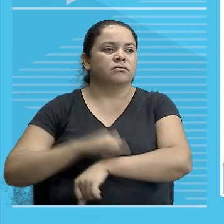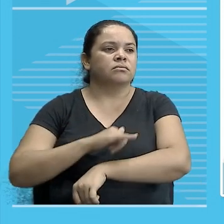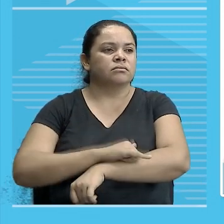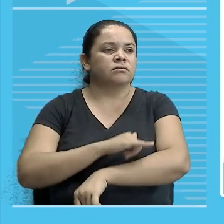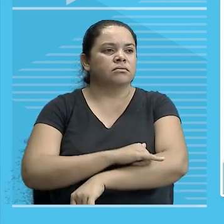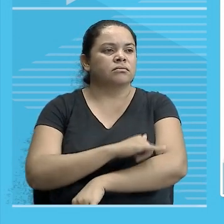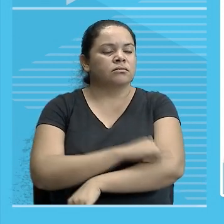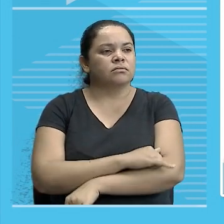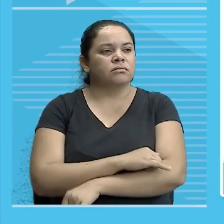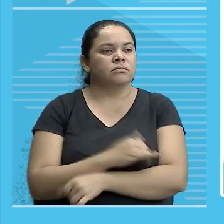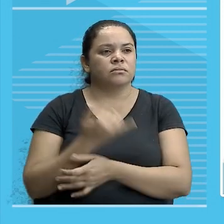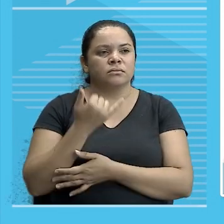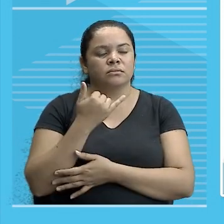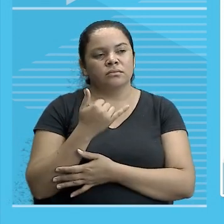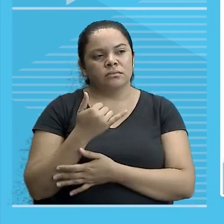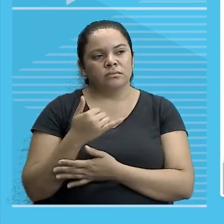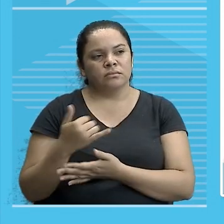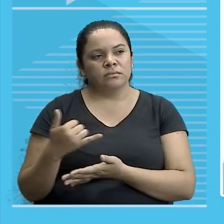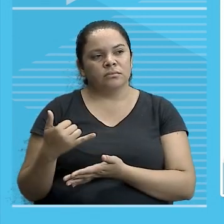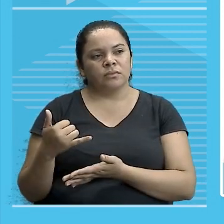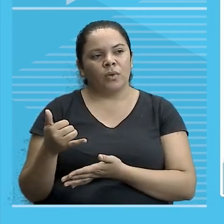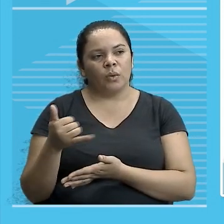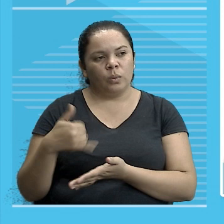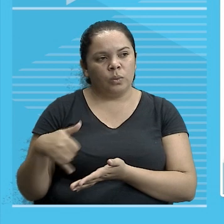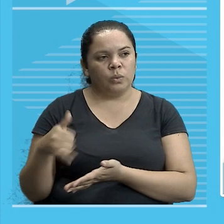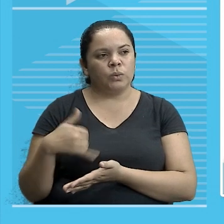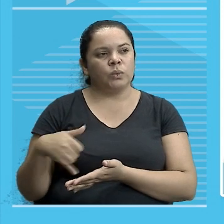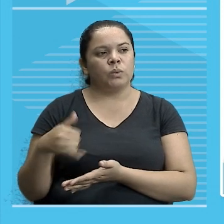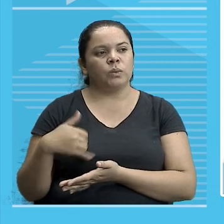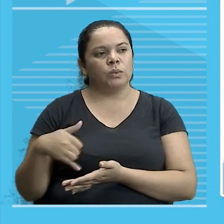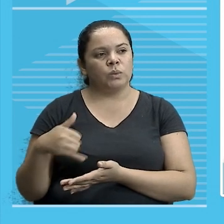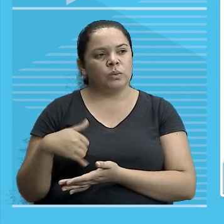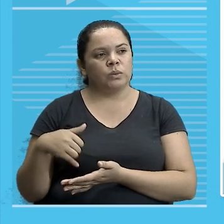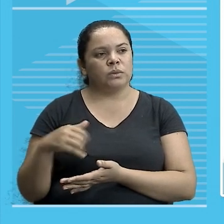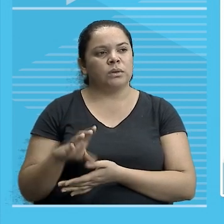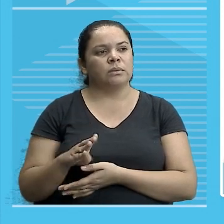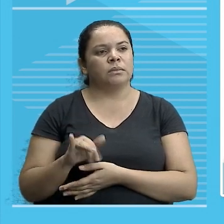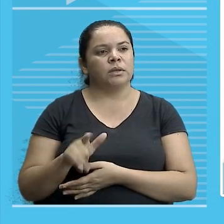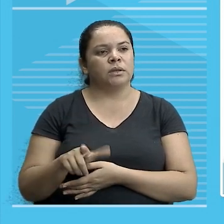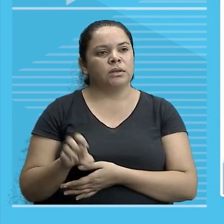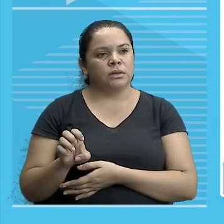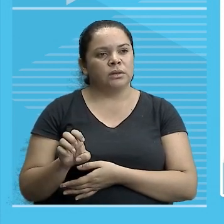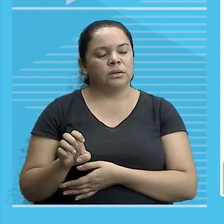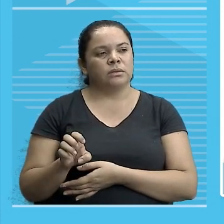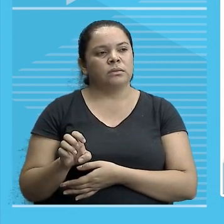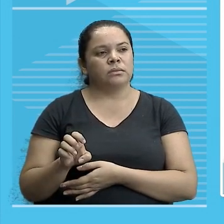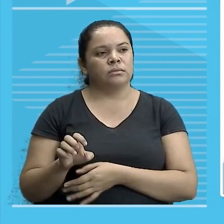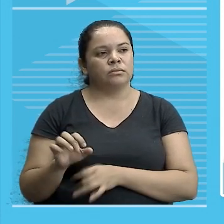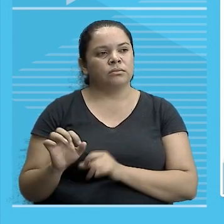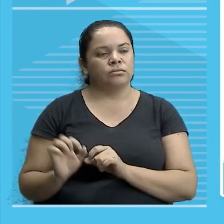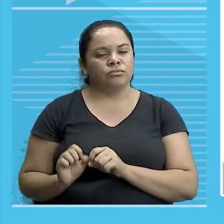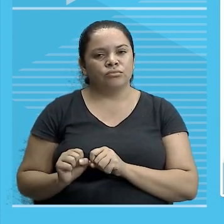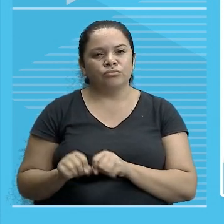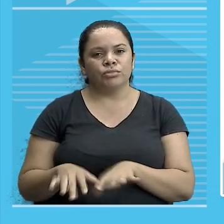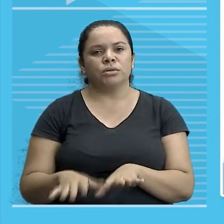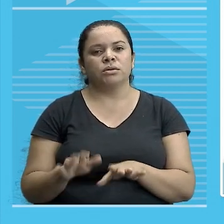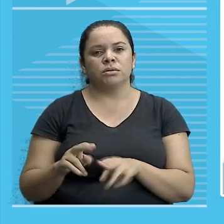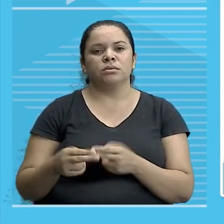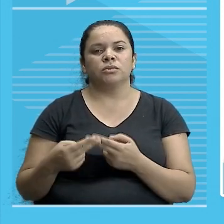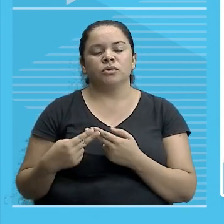Por isso, pessoas que tiveram vesícula biliar retirada, tem que ter um certo cuidado de não